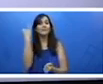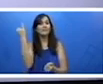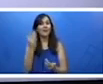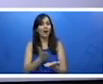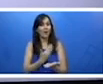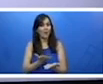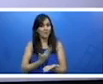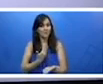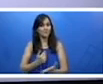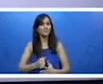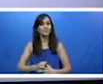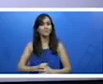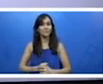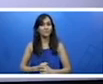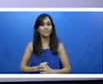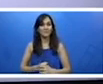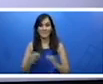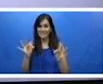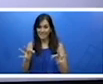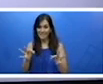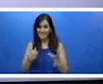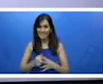acima. Certo, alunos?